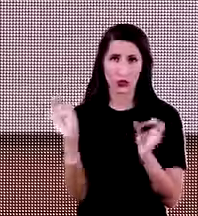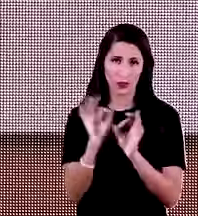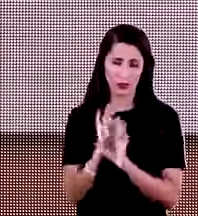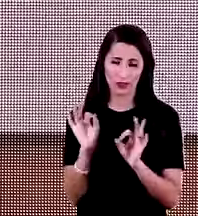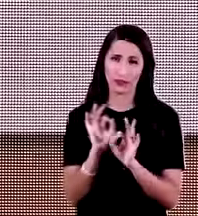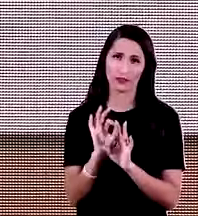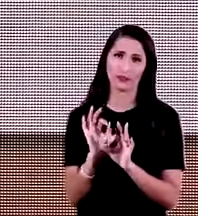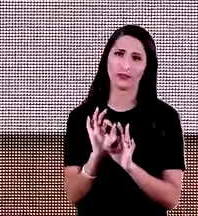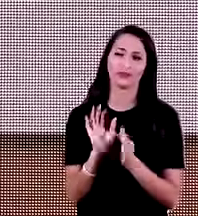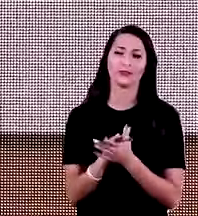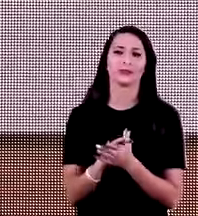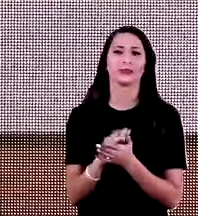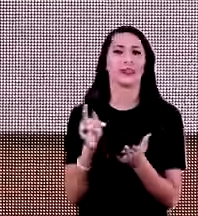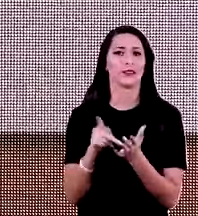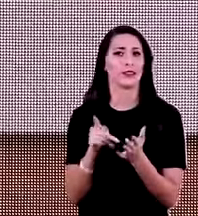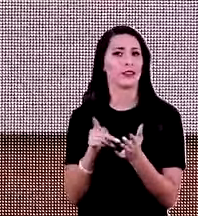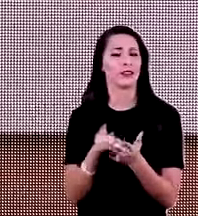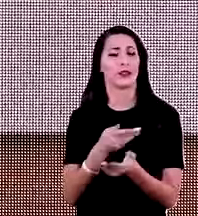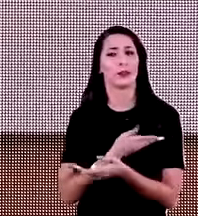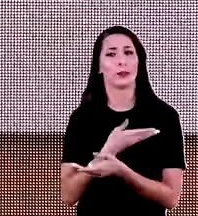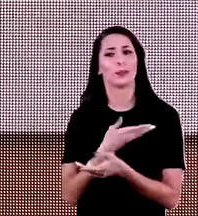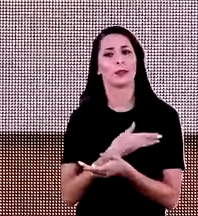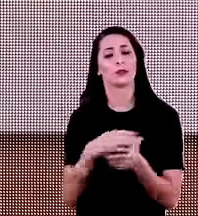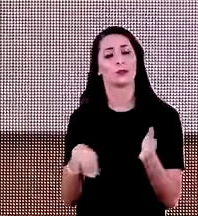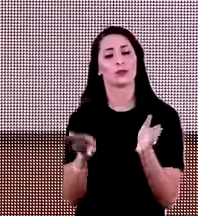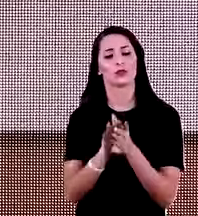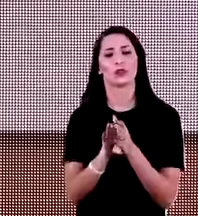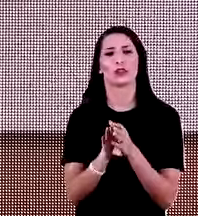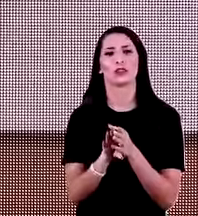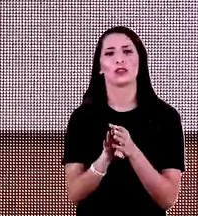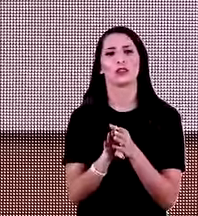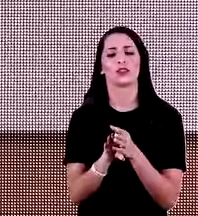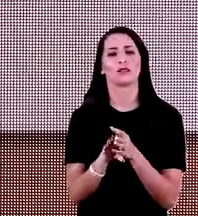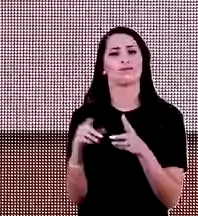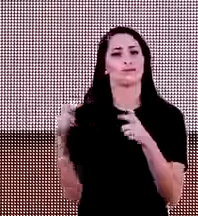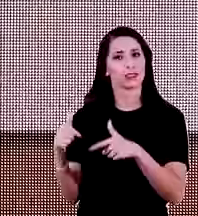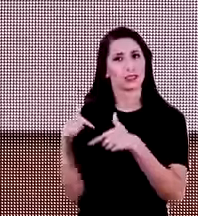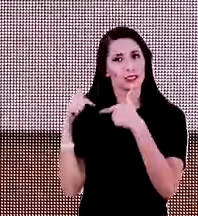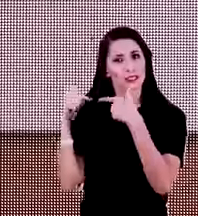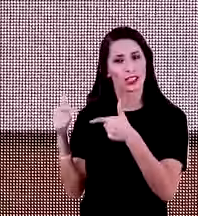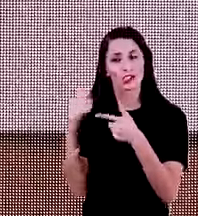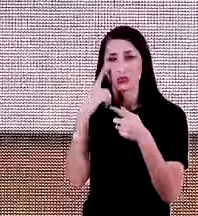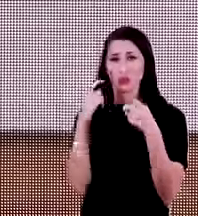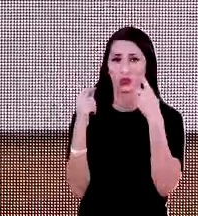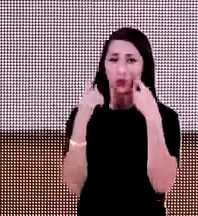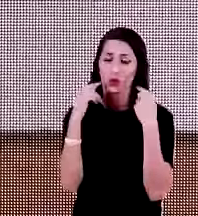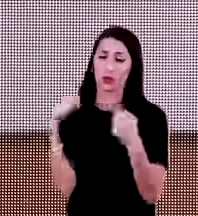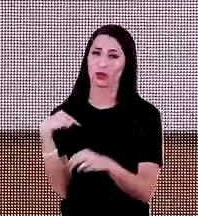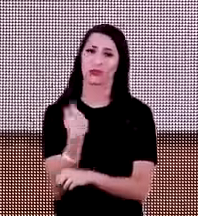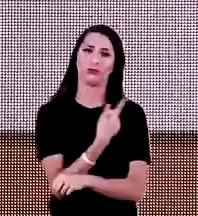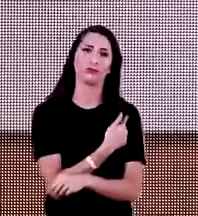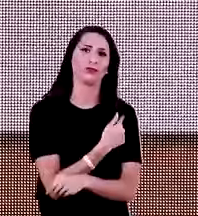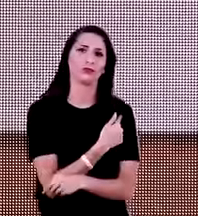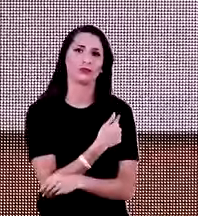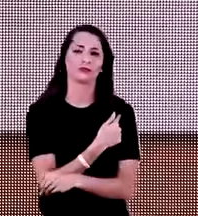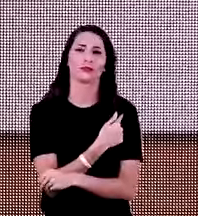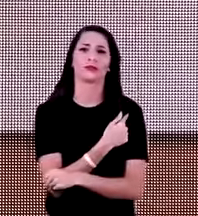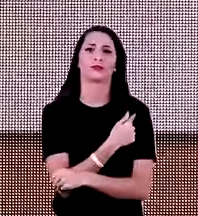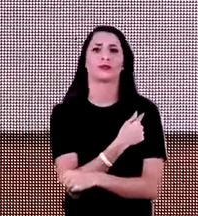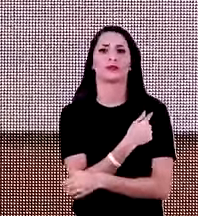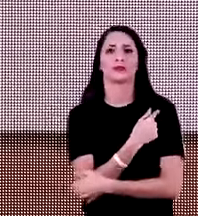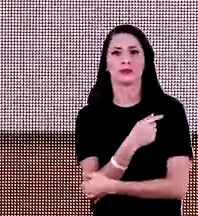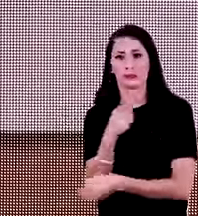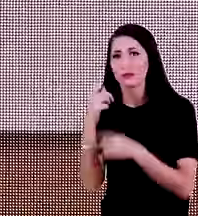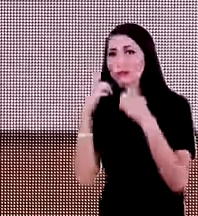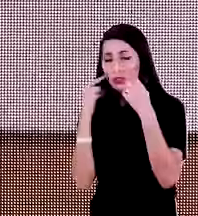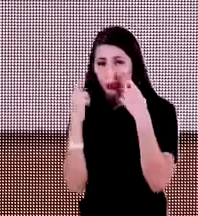guerra. A verdadeira amiga, quando chega na hora da guerra, chora com a gente. Chora ou não chora? Ixi, você não chora